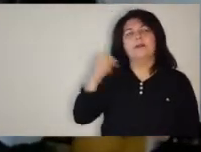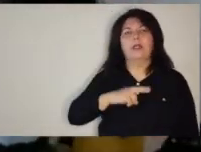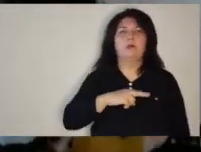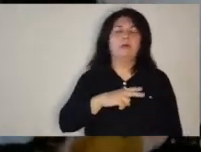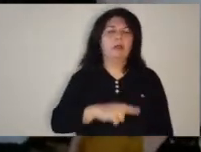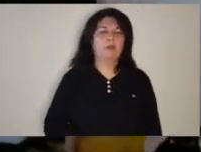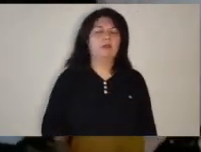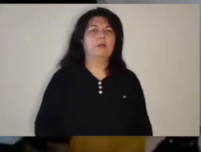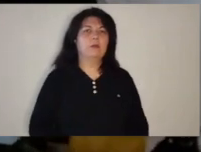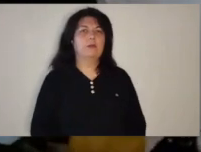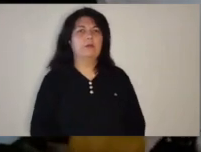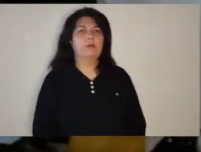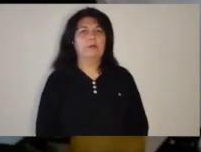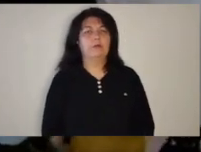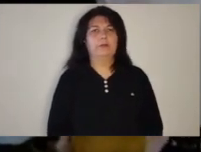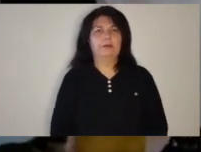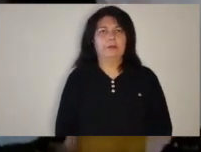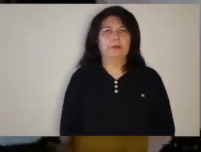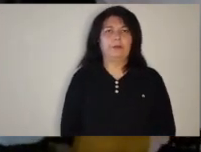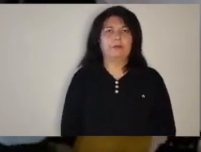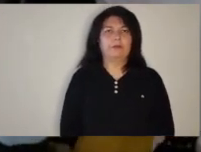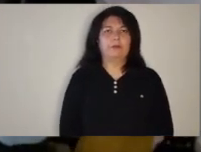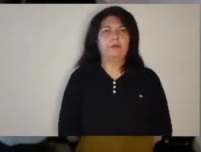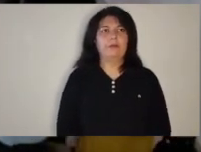eterna. Sabe, irmãos,